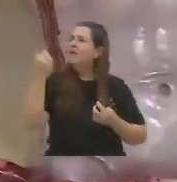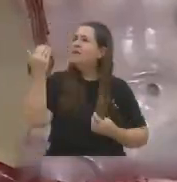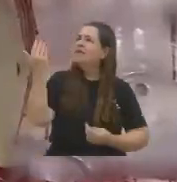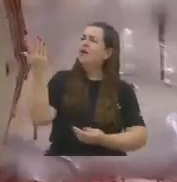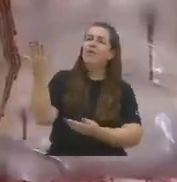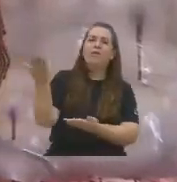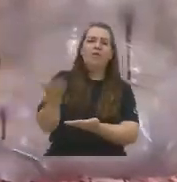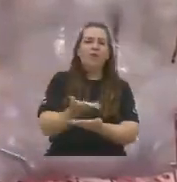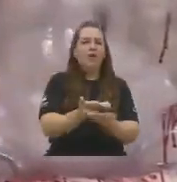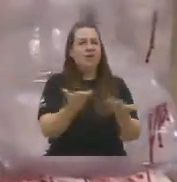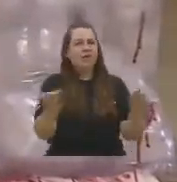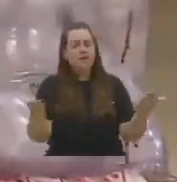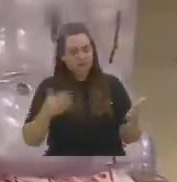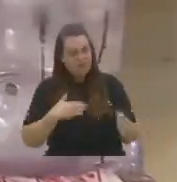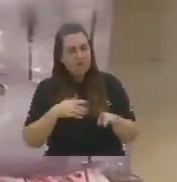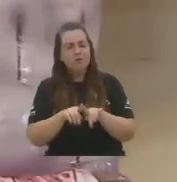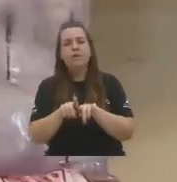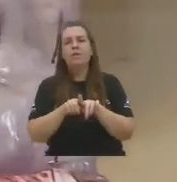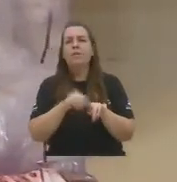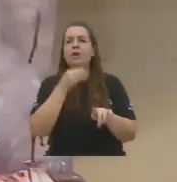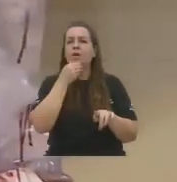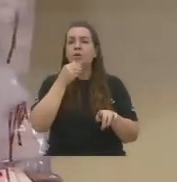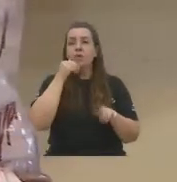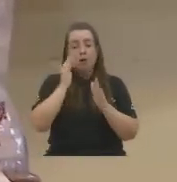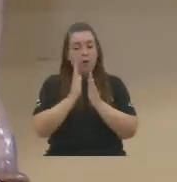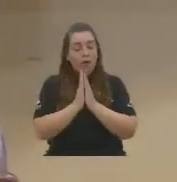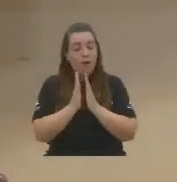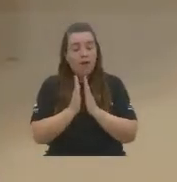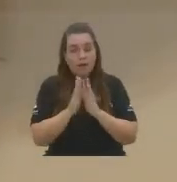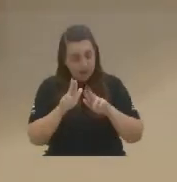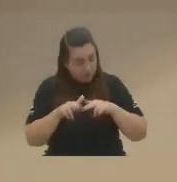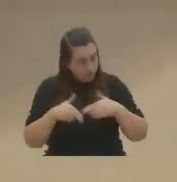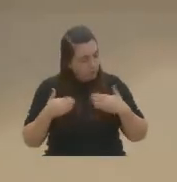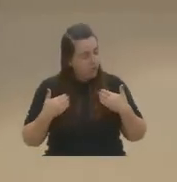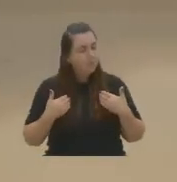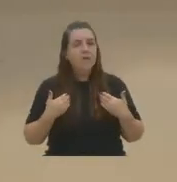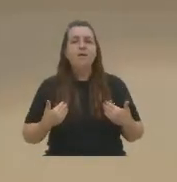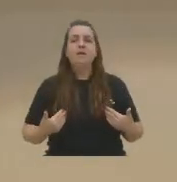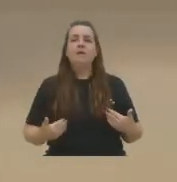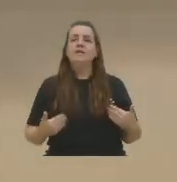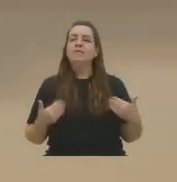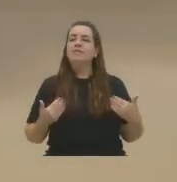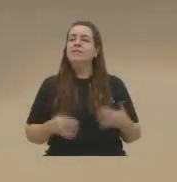mãe, e a vós, meus irmãos, rogueis por